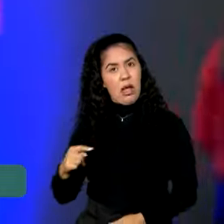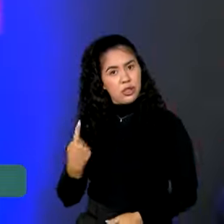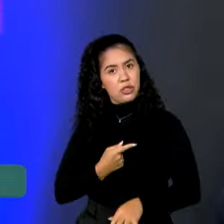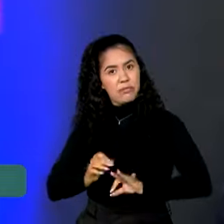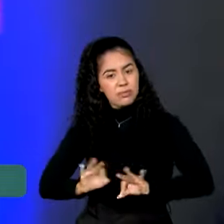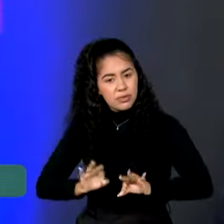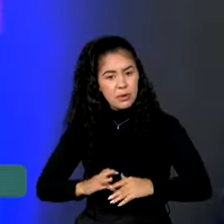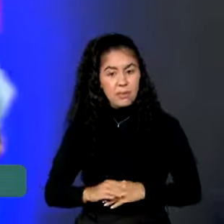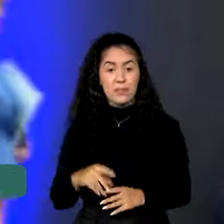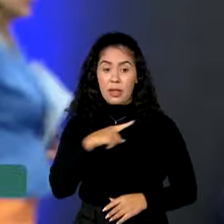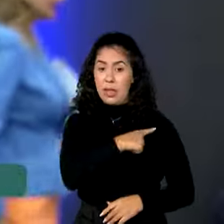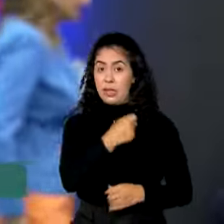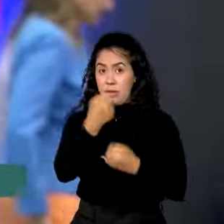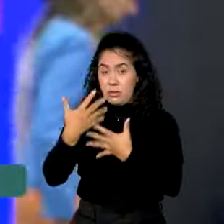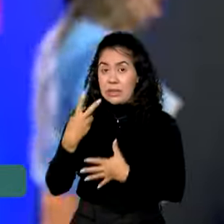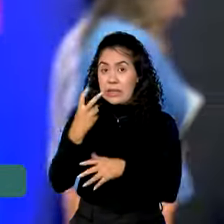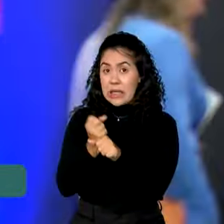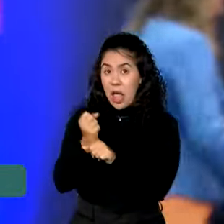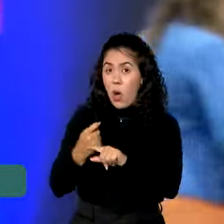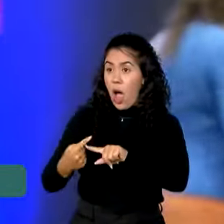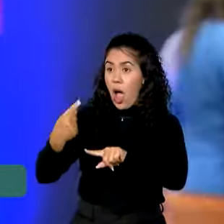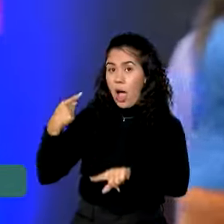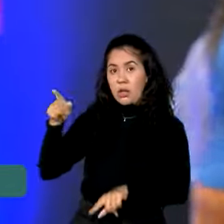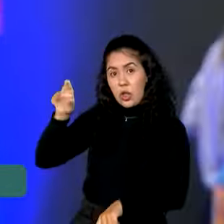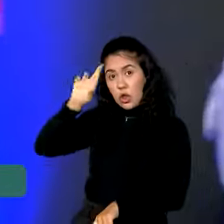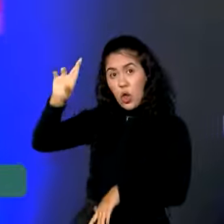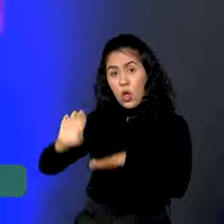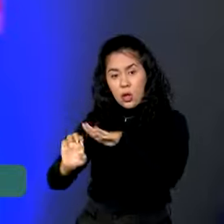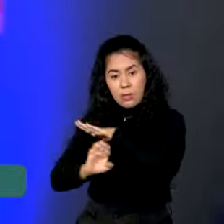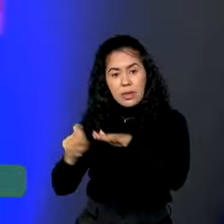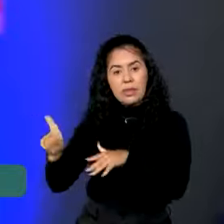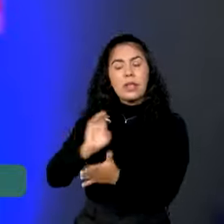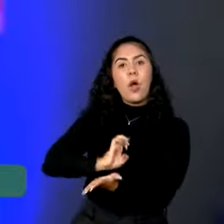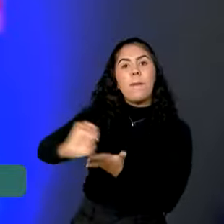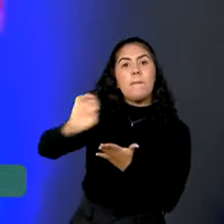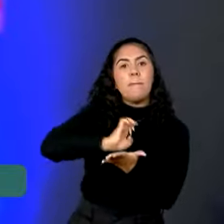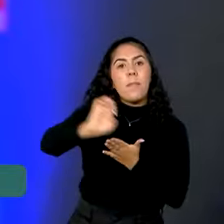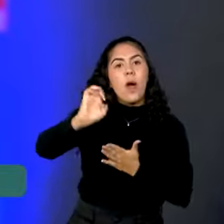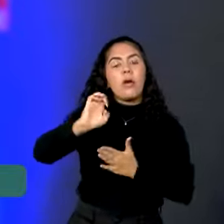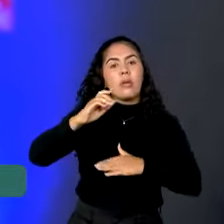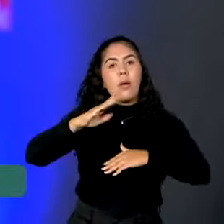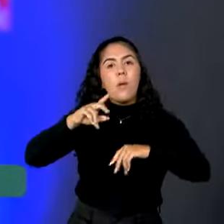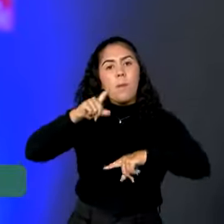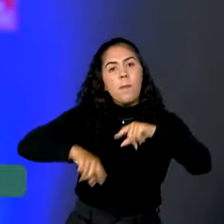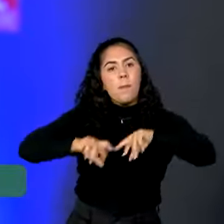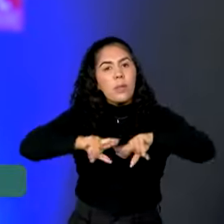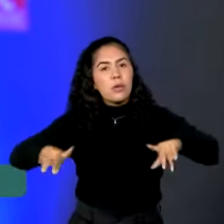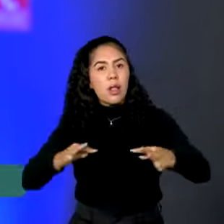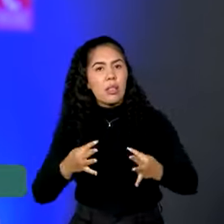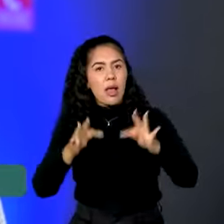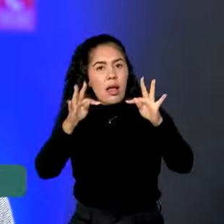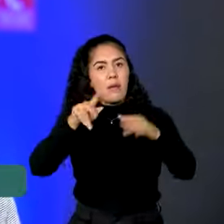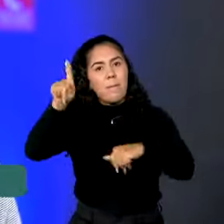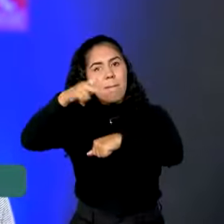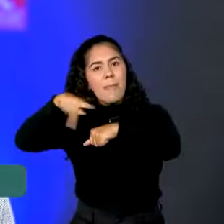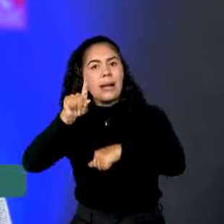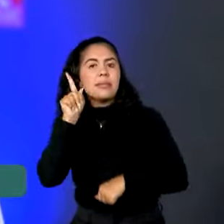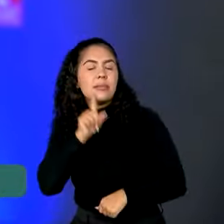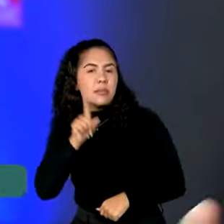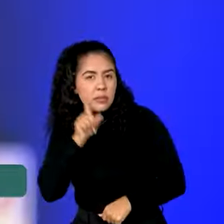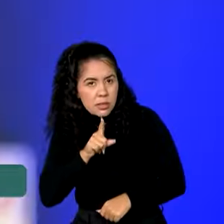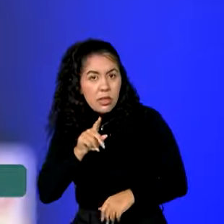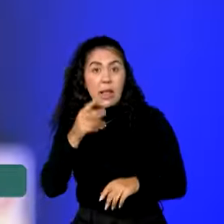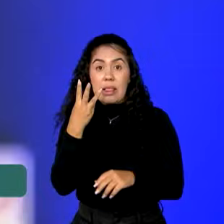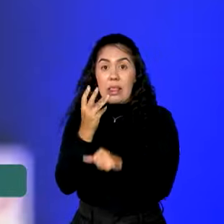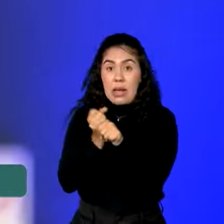5 anos, este empresário brasiliense exporta os seus produtos tecnológicos para os Estados Unidos. E há 3 anos,